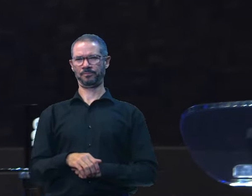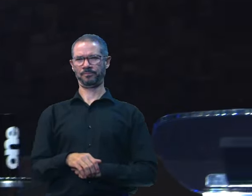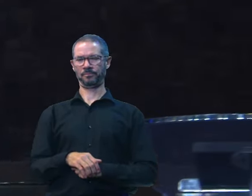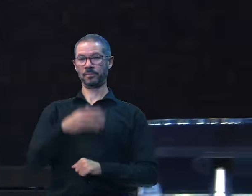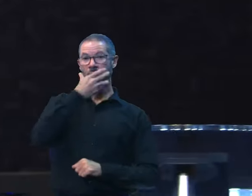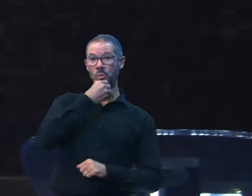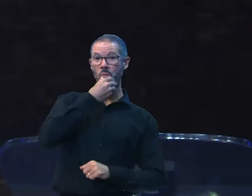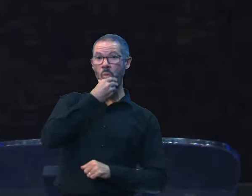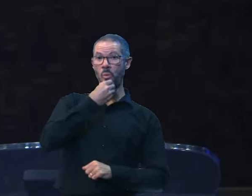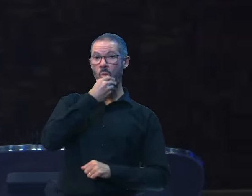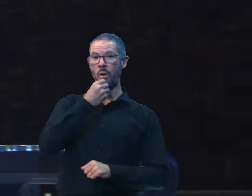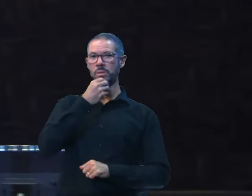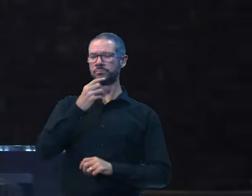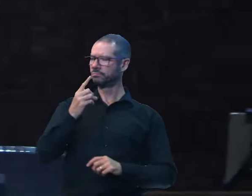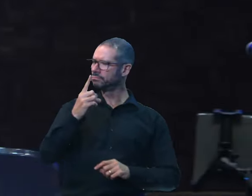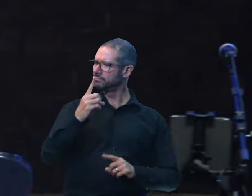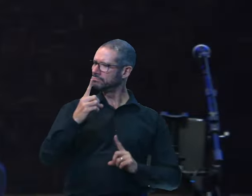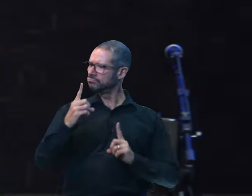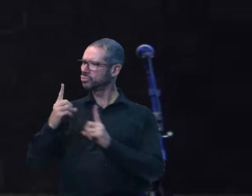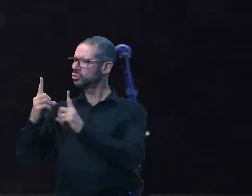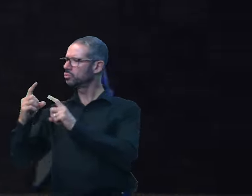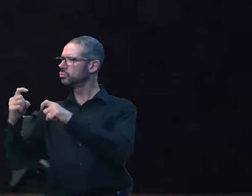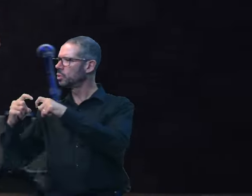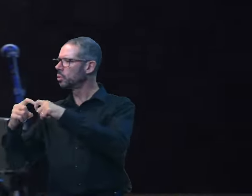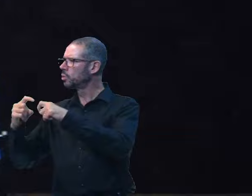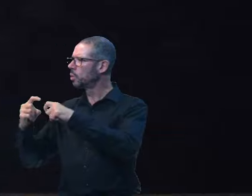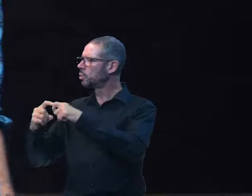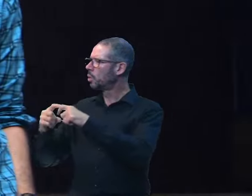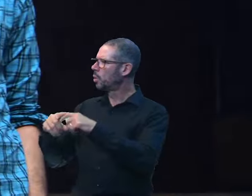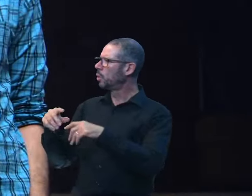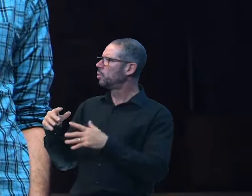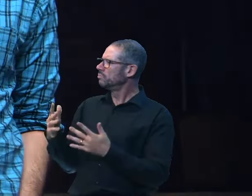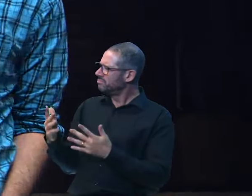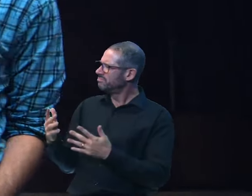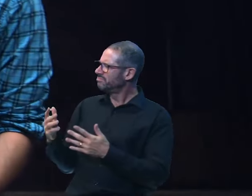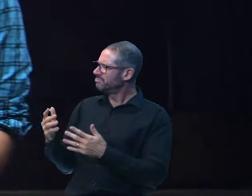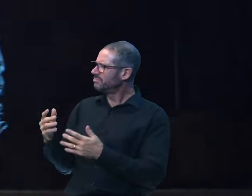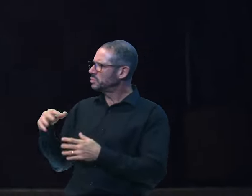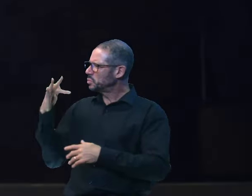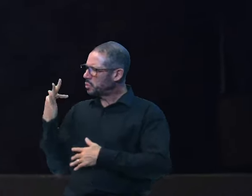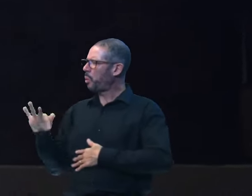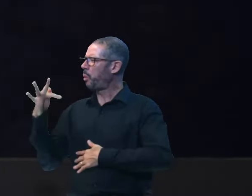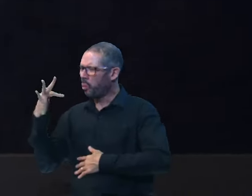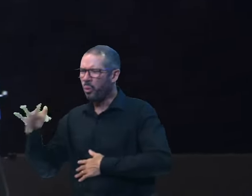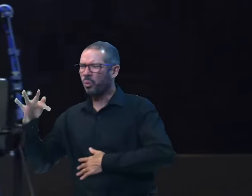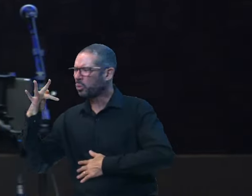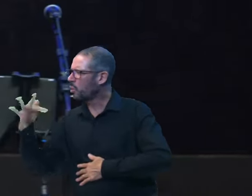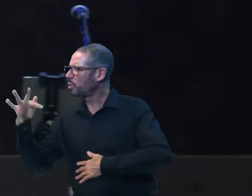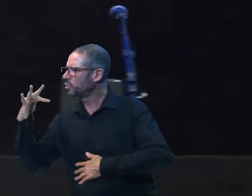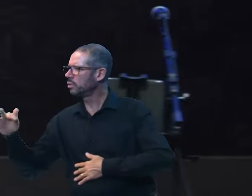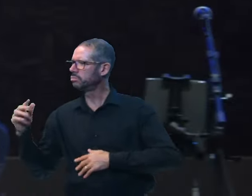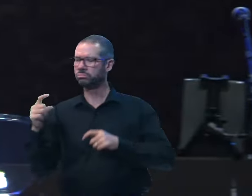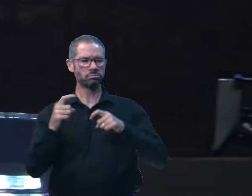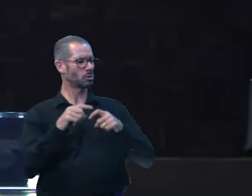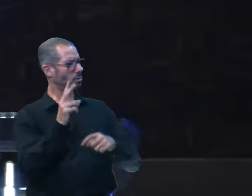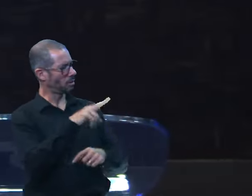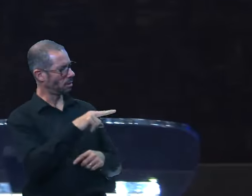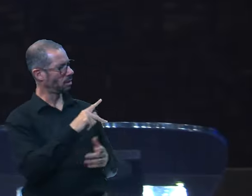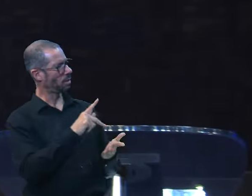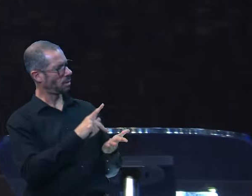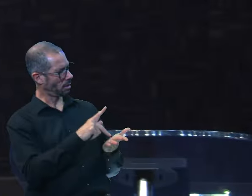um homem chegou no médico, falou: doutor, eu estou com dor, muita dor. O médico olha para ele e fala assim: é